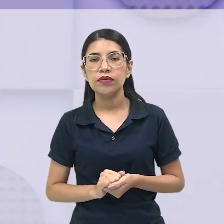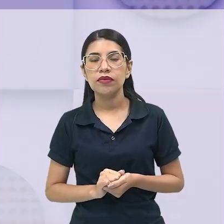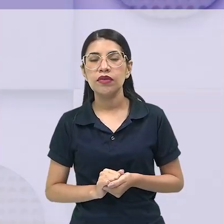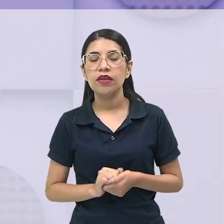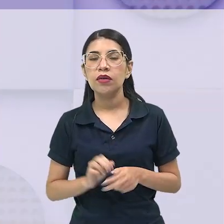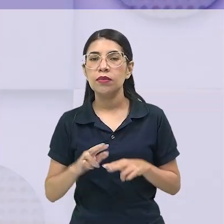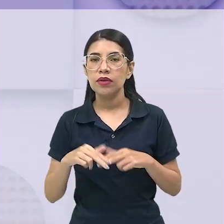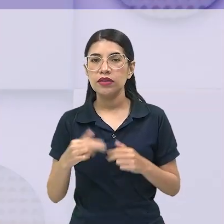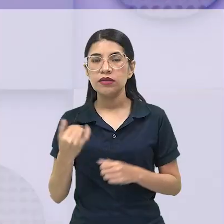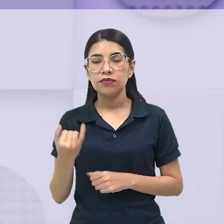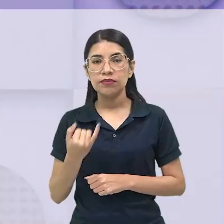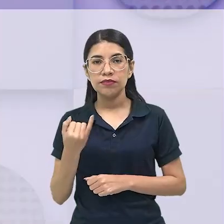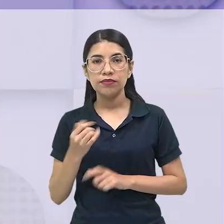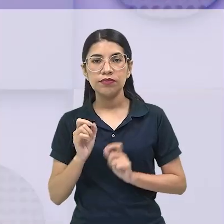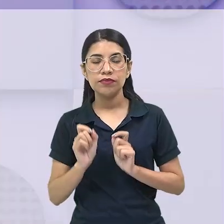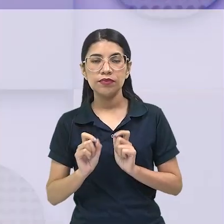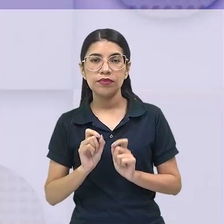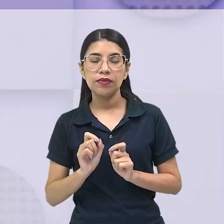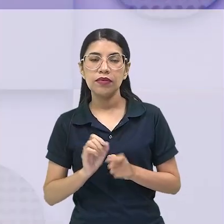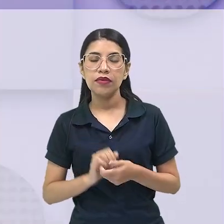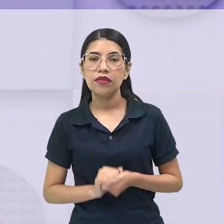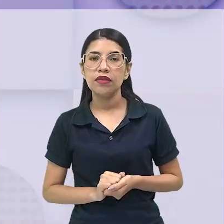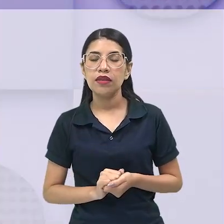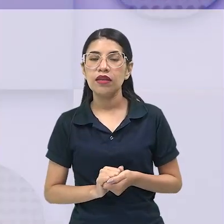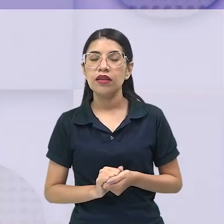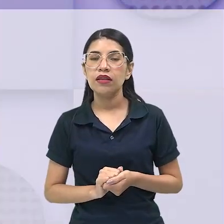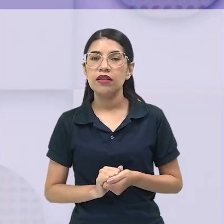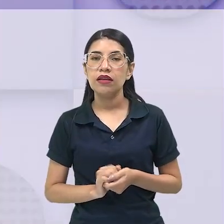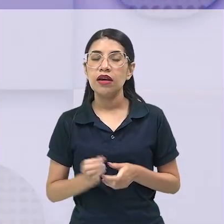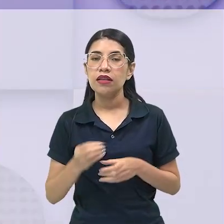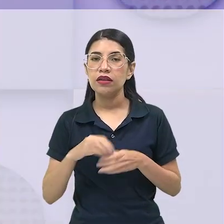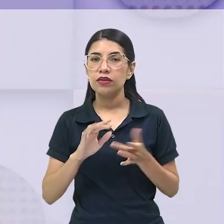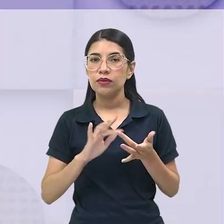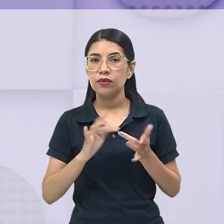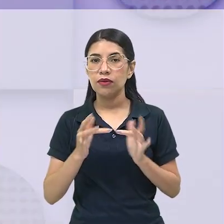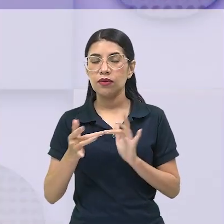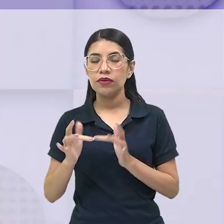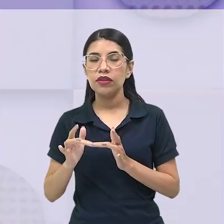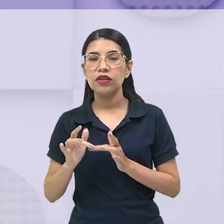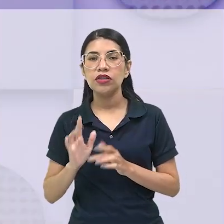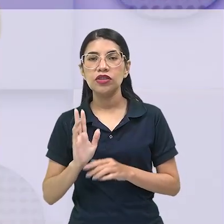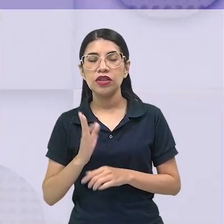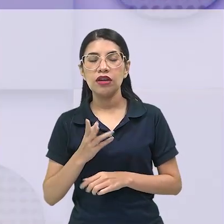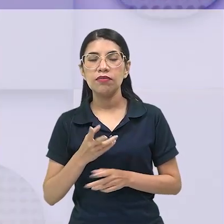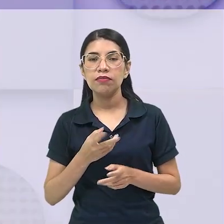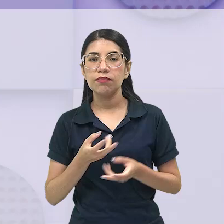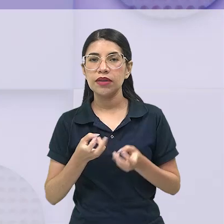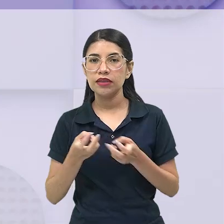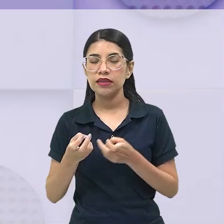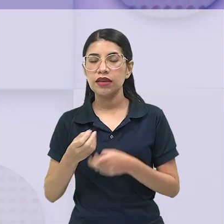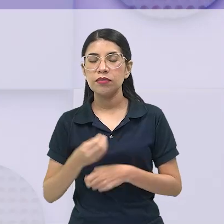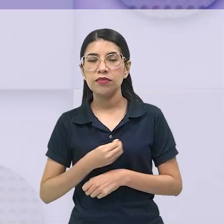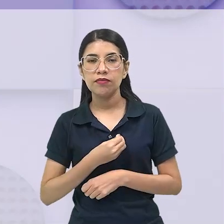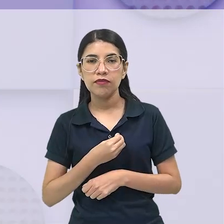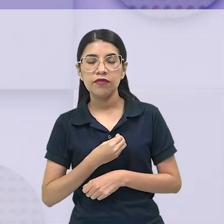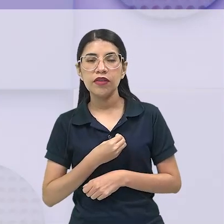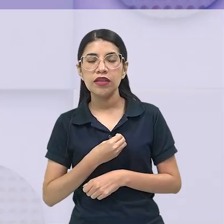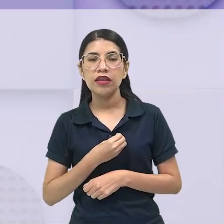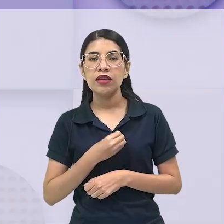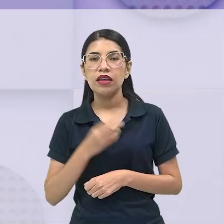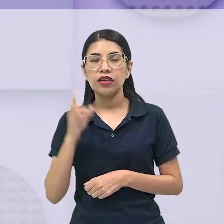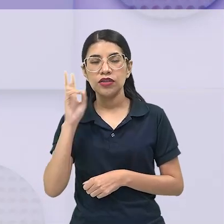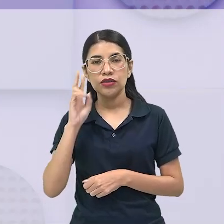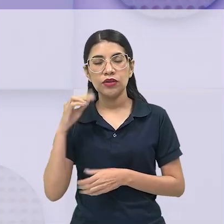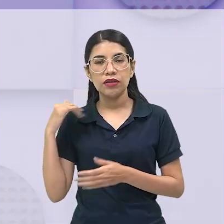isso é muito importante, ainda mais diante de um contexto que nós já vivenciamos em vários pontos da história do